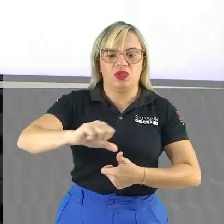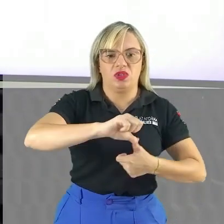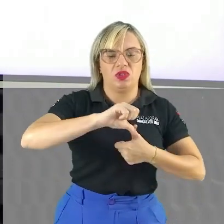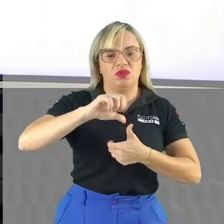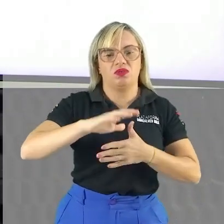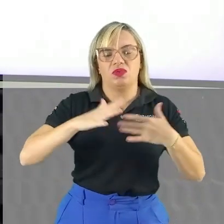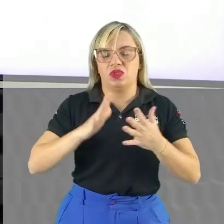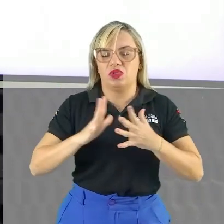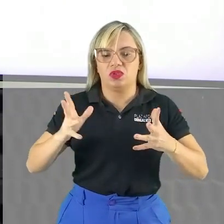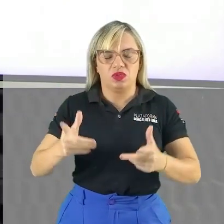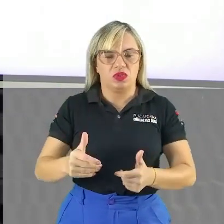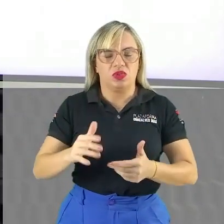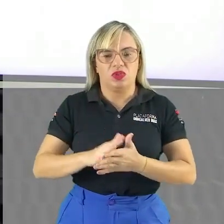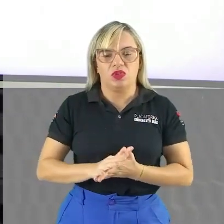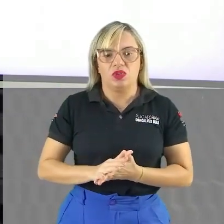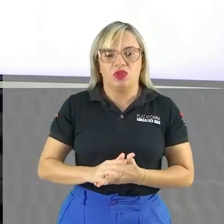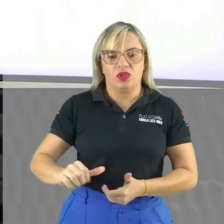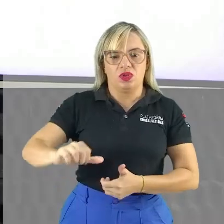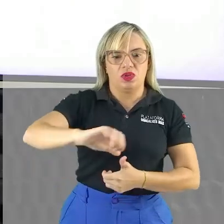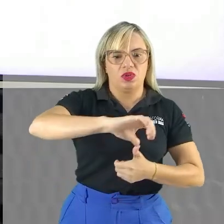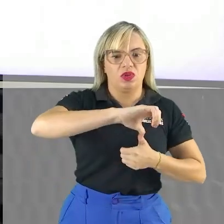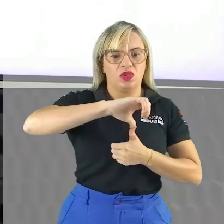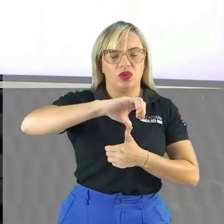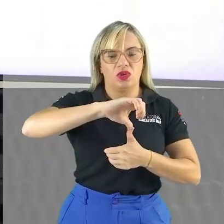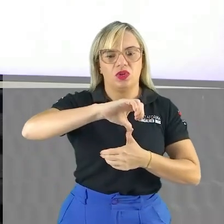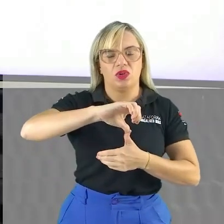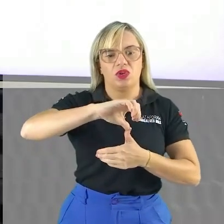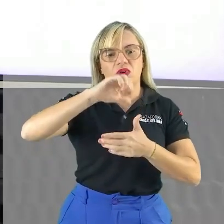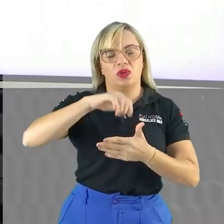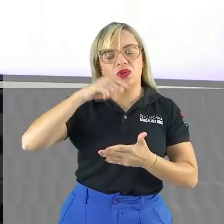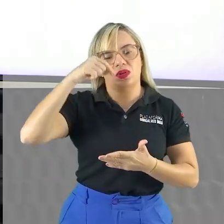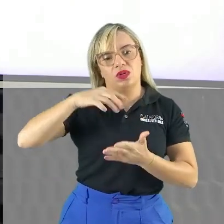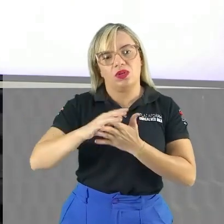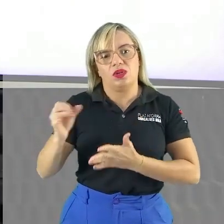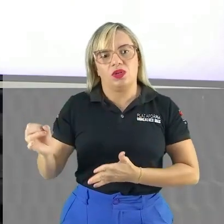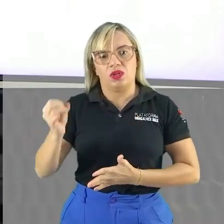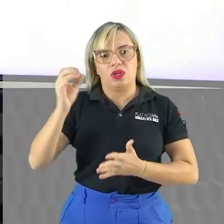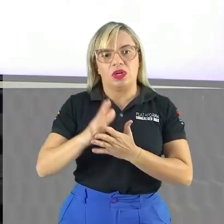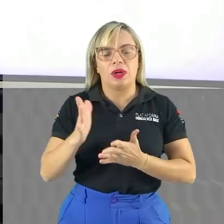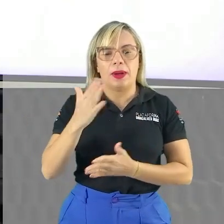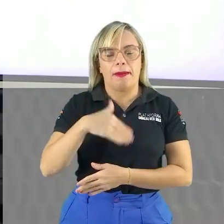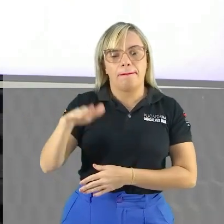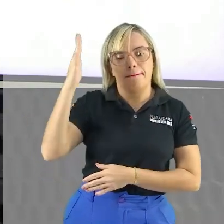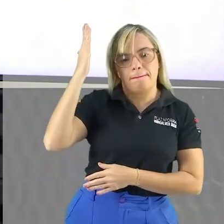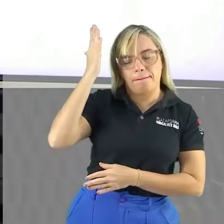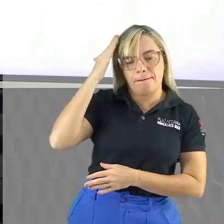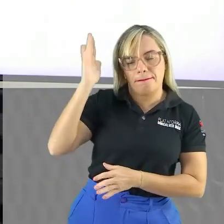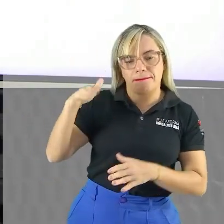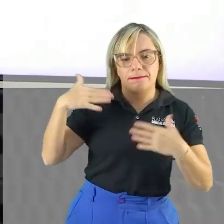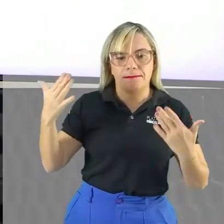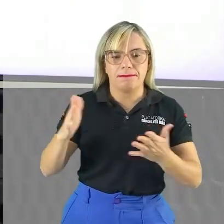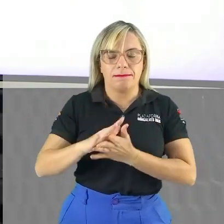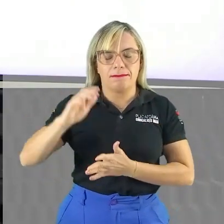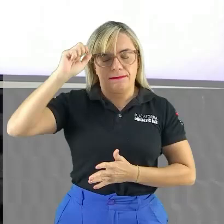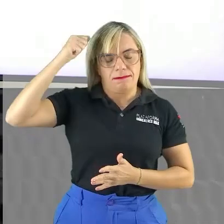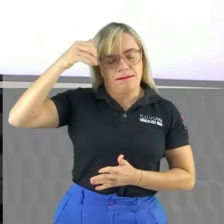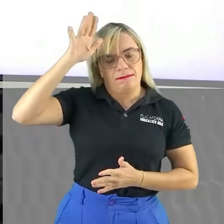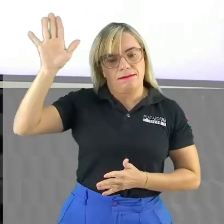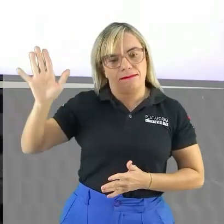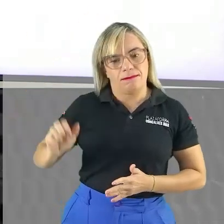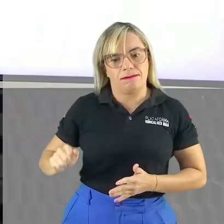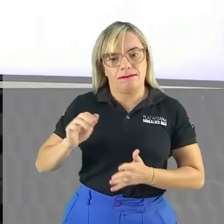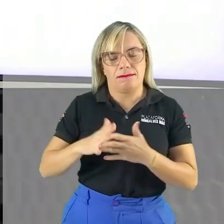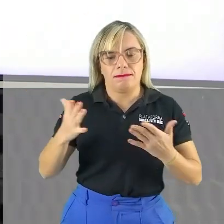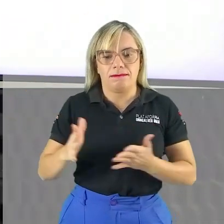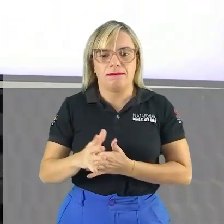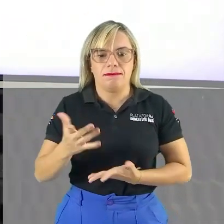e aqui no sul também da América. Então, é importante entender que essa África que nós estamos falando é uma